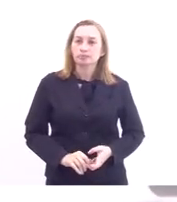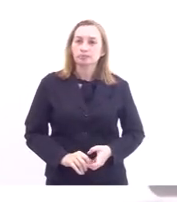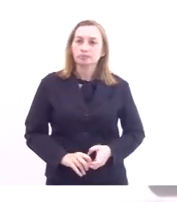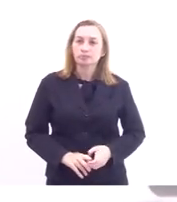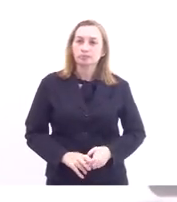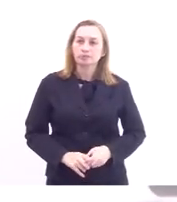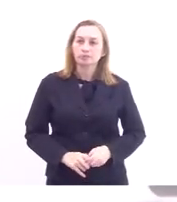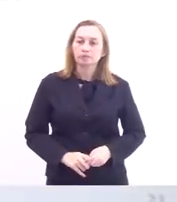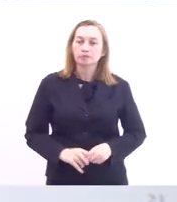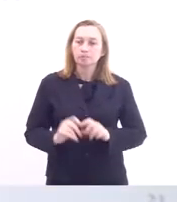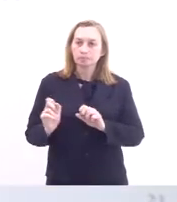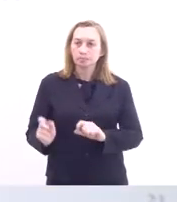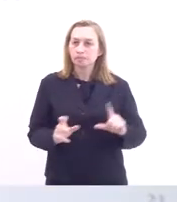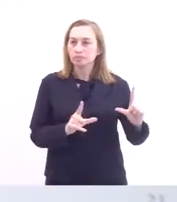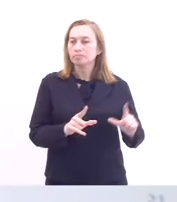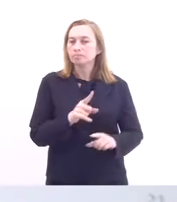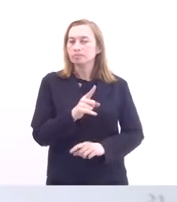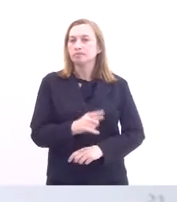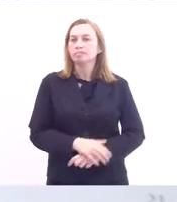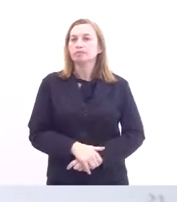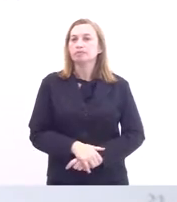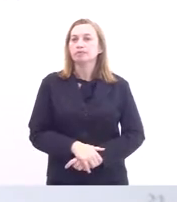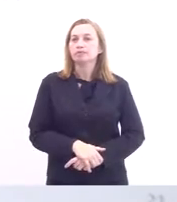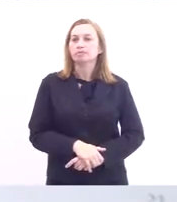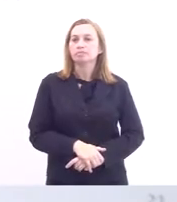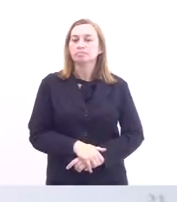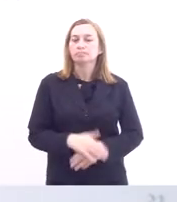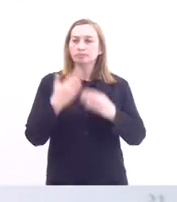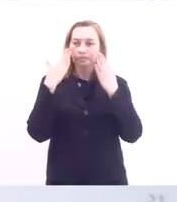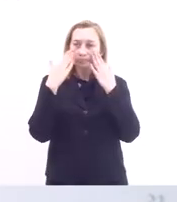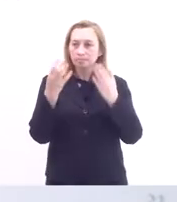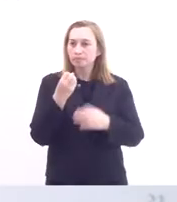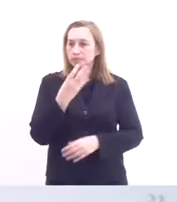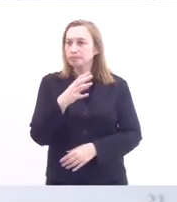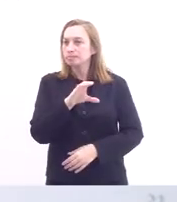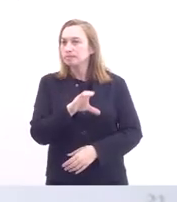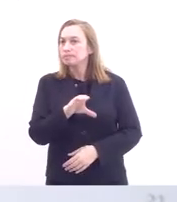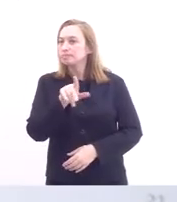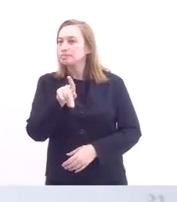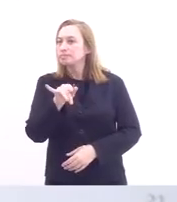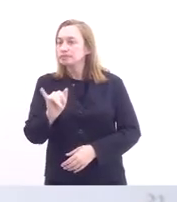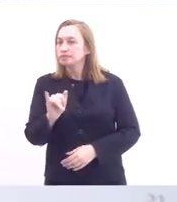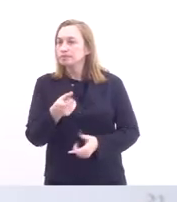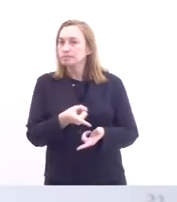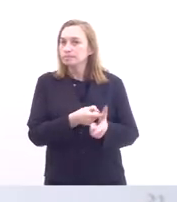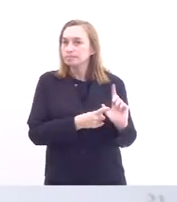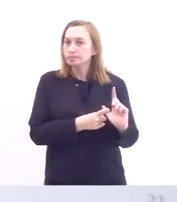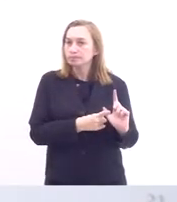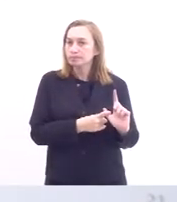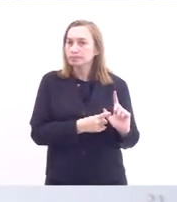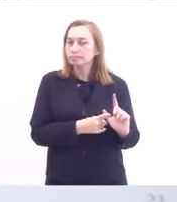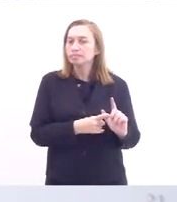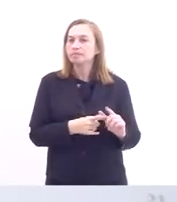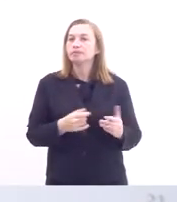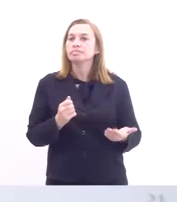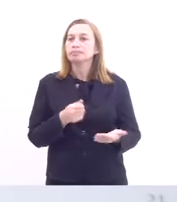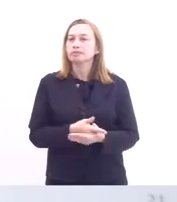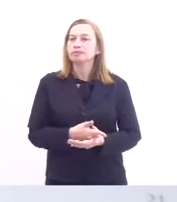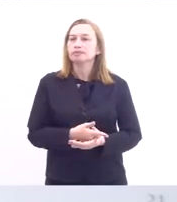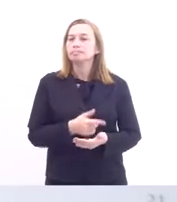Esse próximo quadro é um quadro até muito apresentado na CPI da dívida, é o estoque da dívida consolidada do